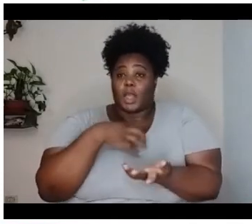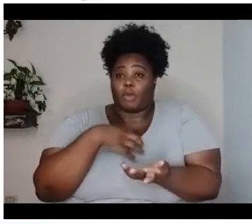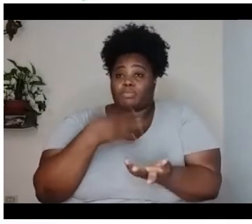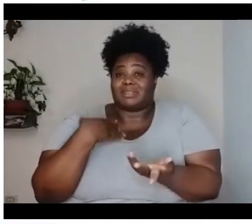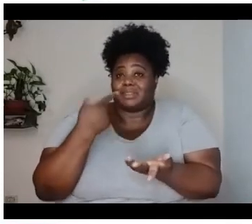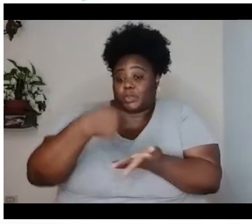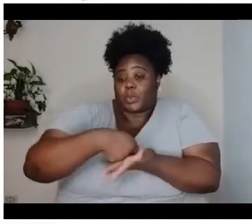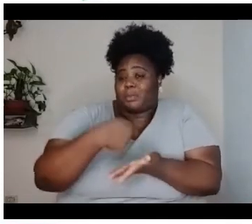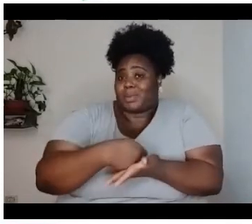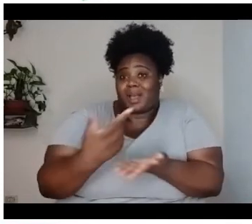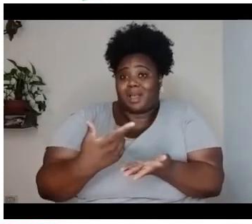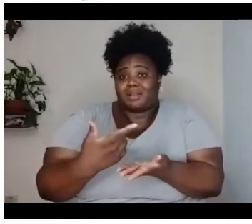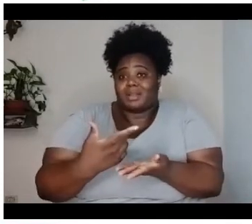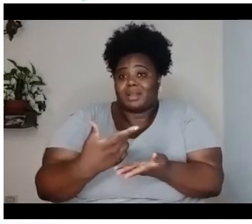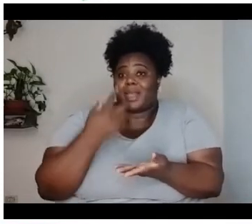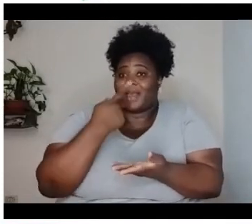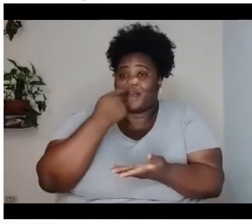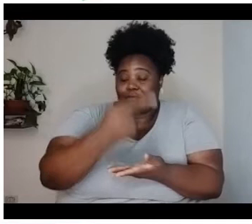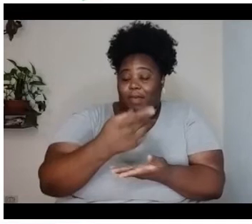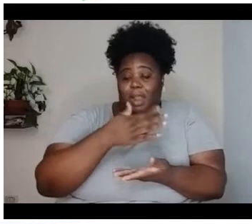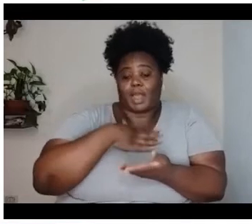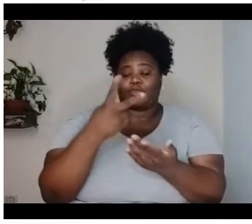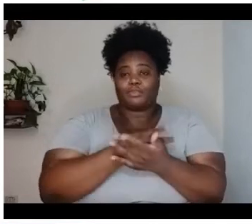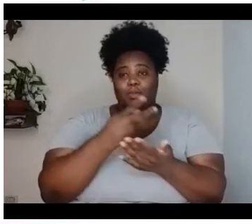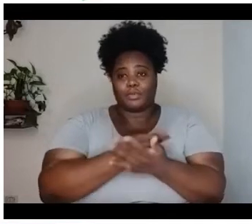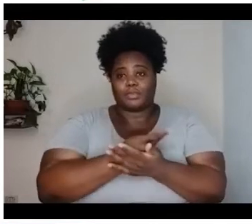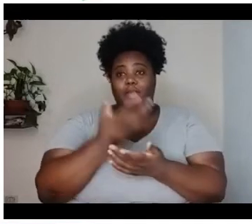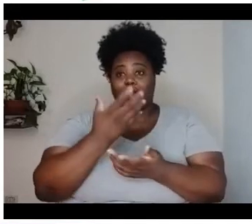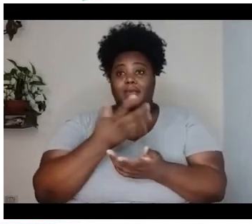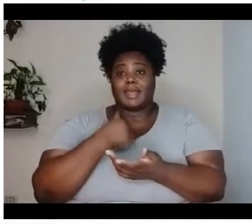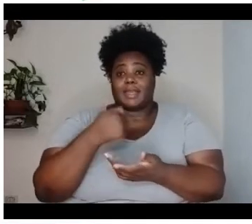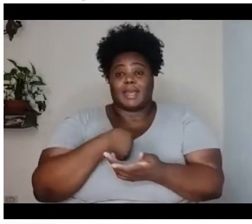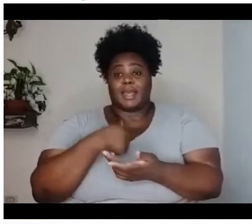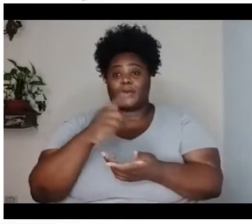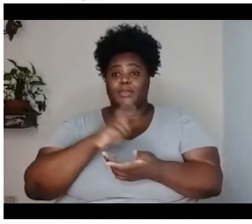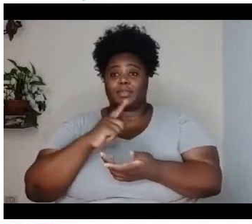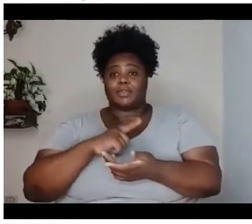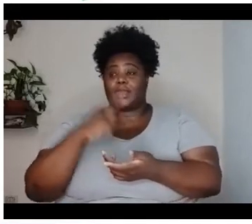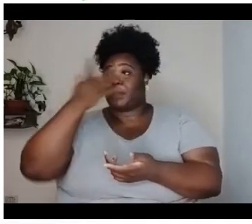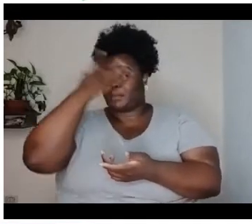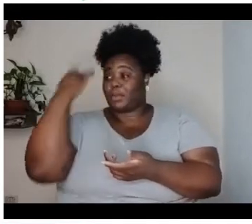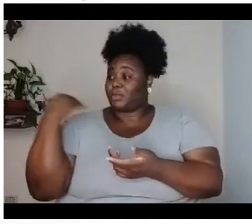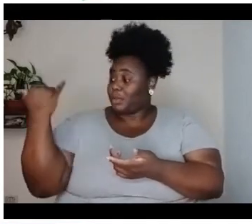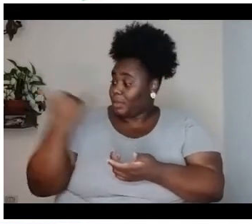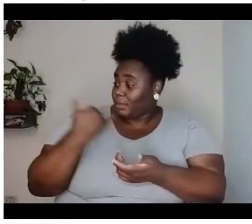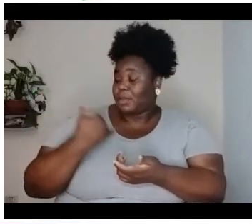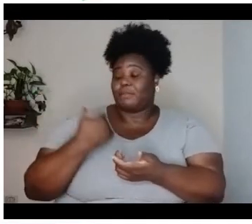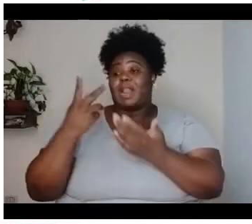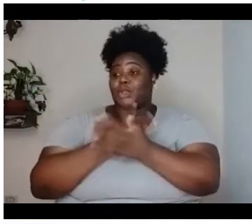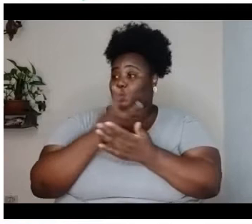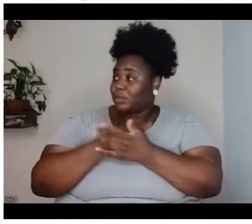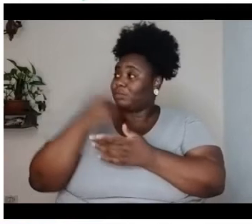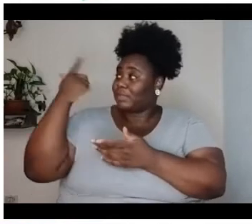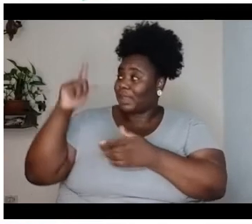obrigação de falar dos meus erros. Queria eu ter tido alguém que me dissesse os seus erros para eu